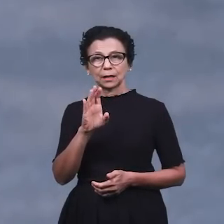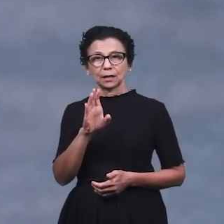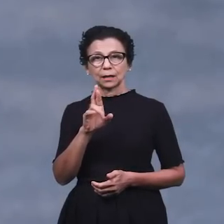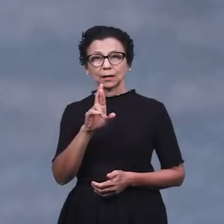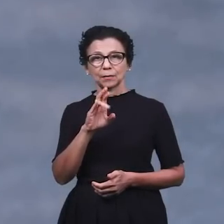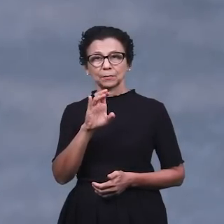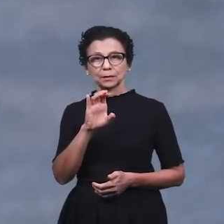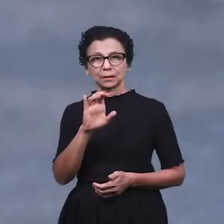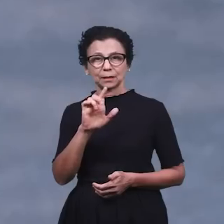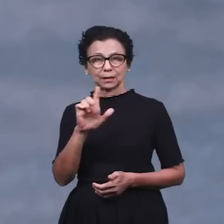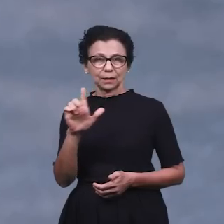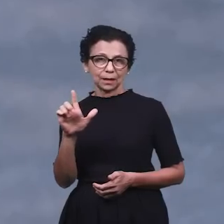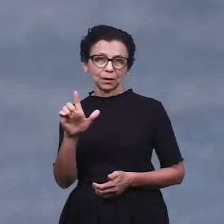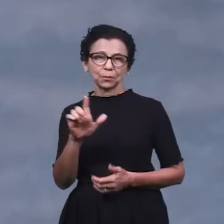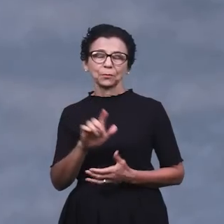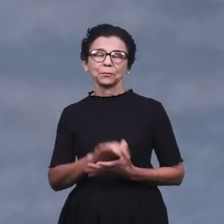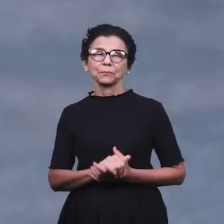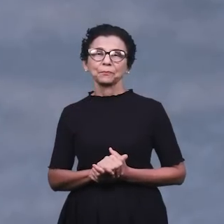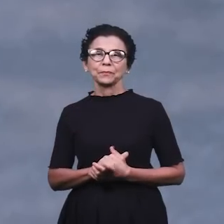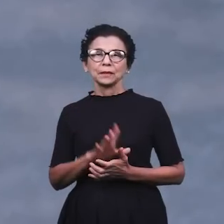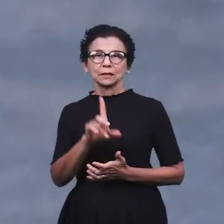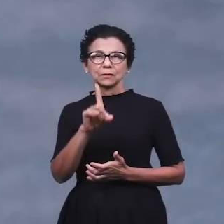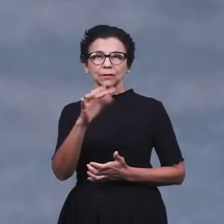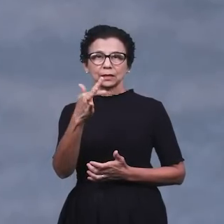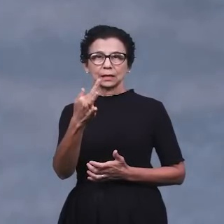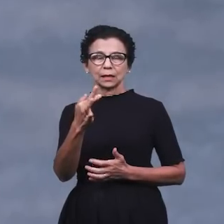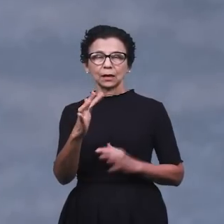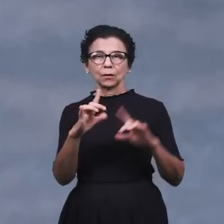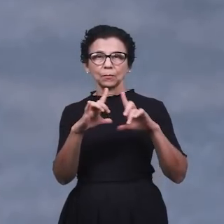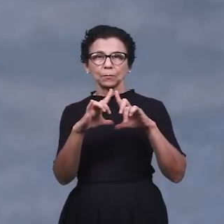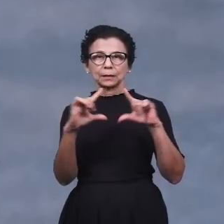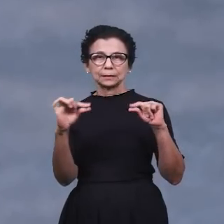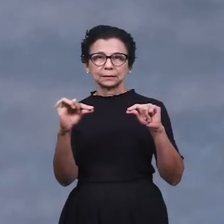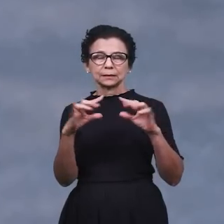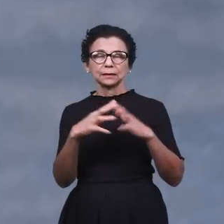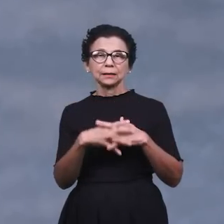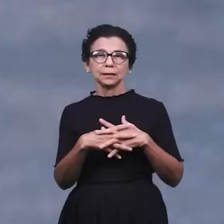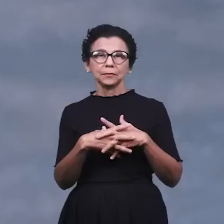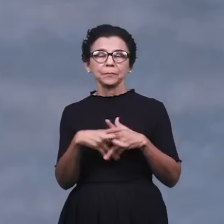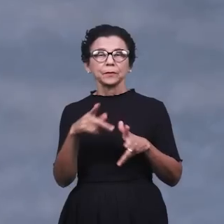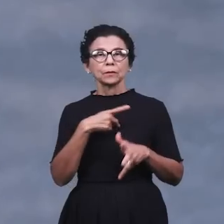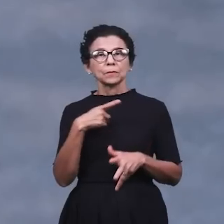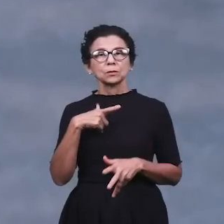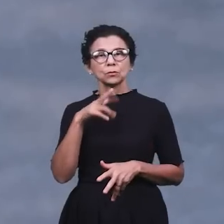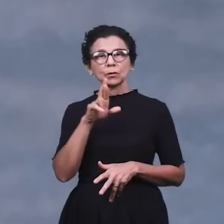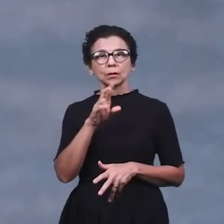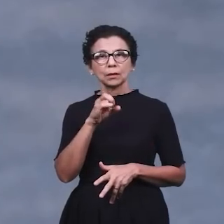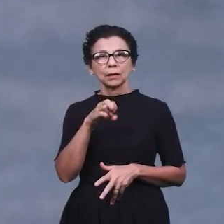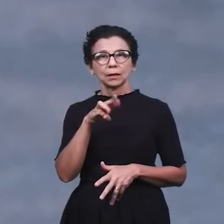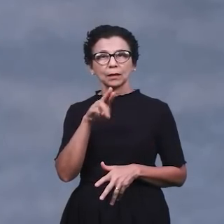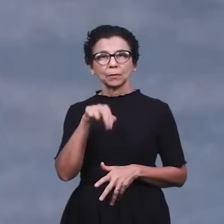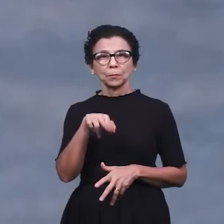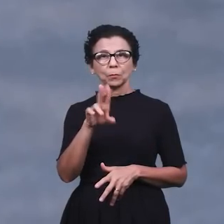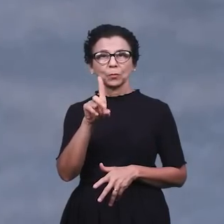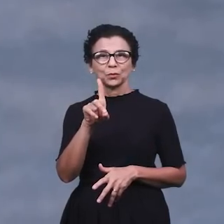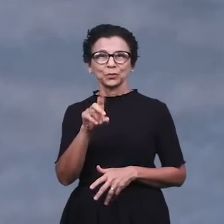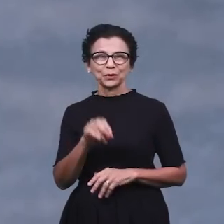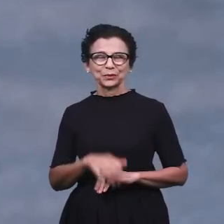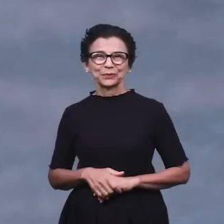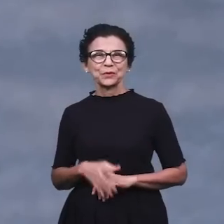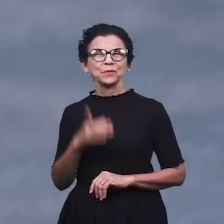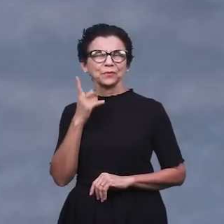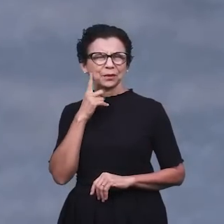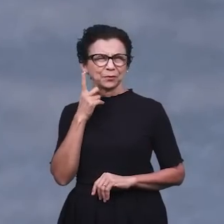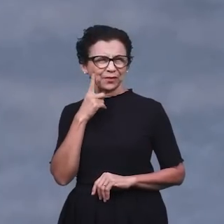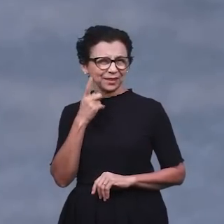Gabriel Benjamin. Ele é de Brasília, no Distrito Federal, da igreja do pastor Raimundo, em Brasília, e nós vamos